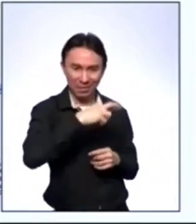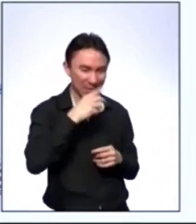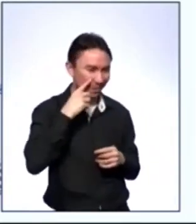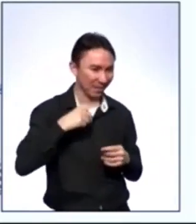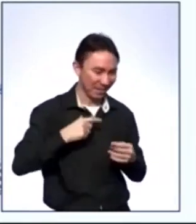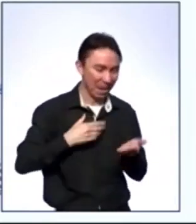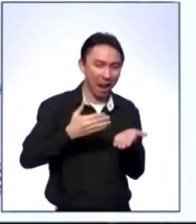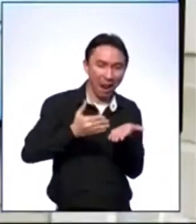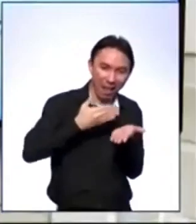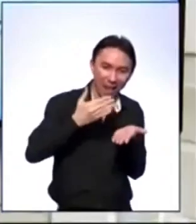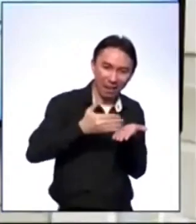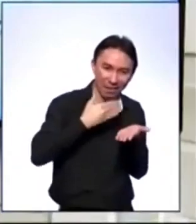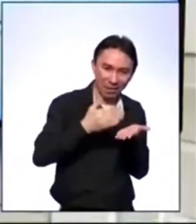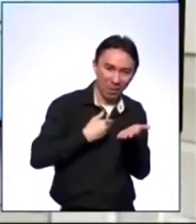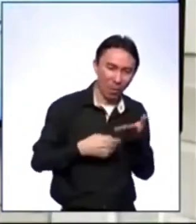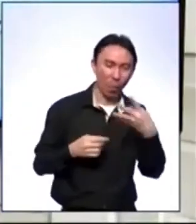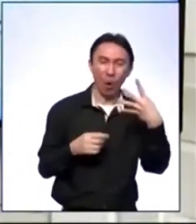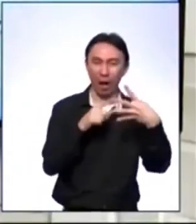tombo,